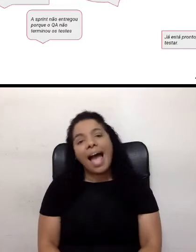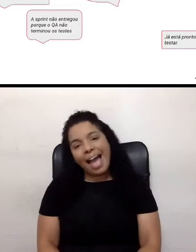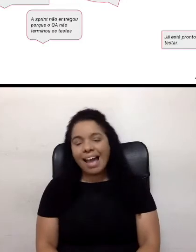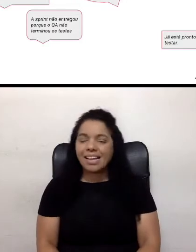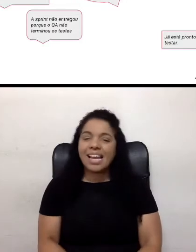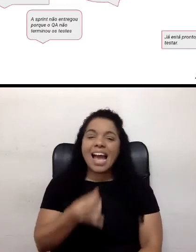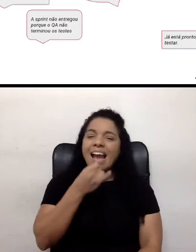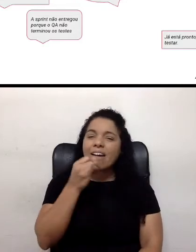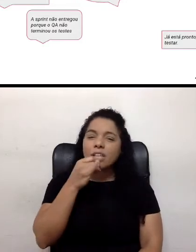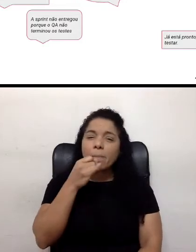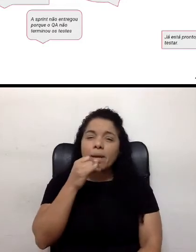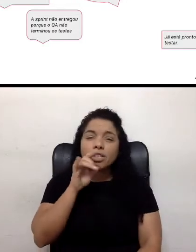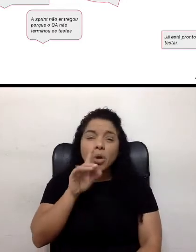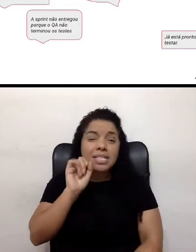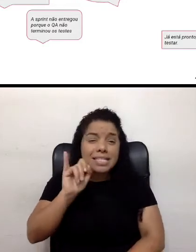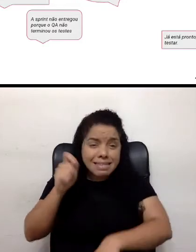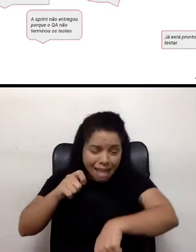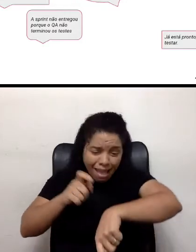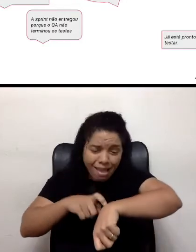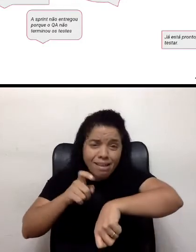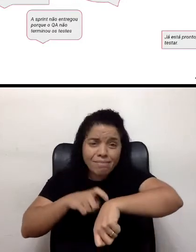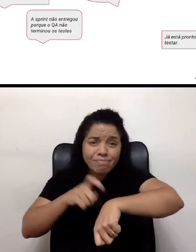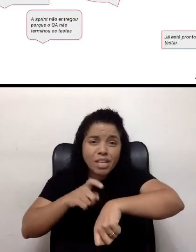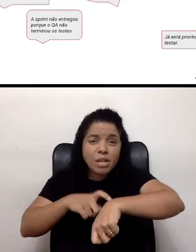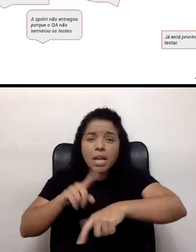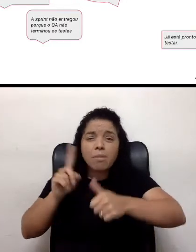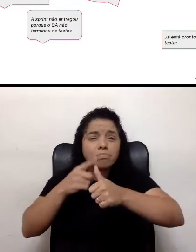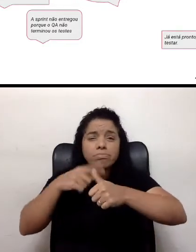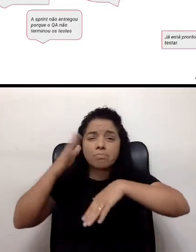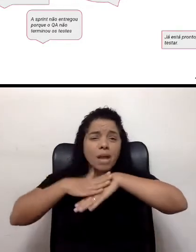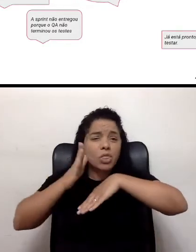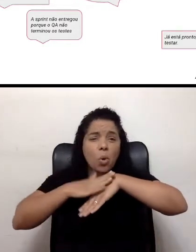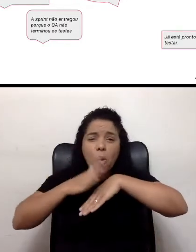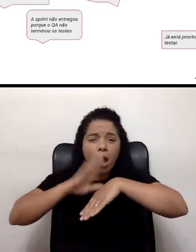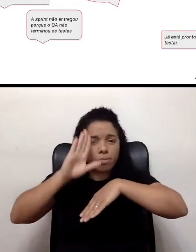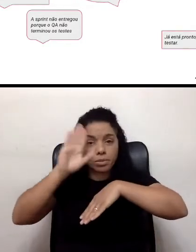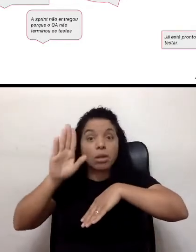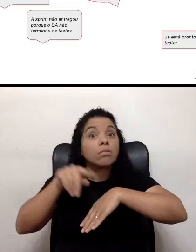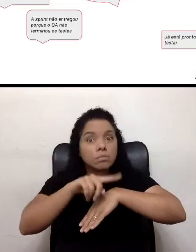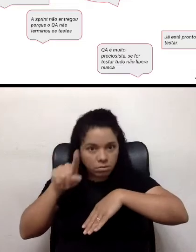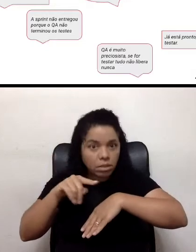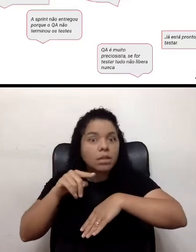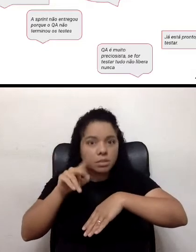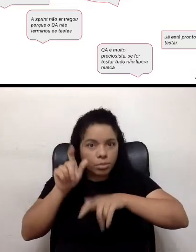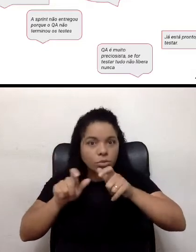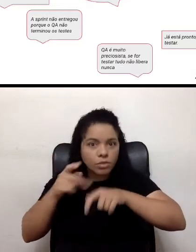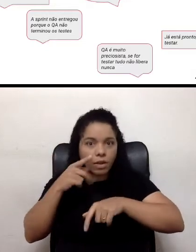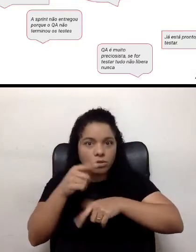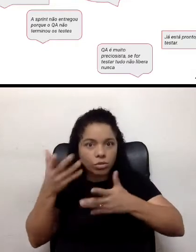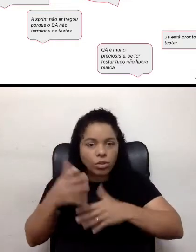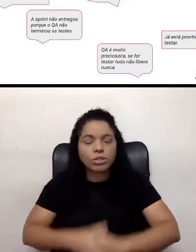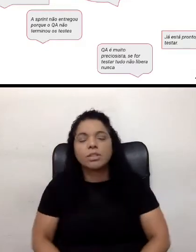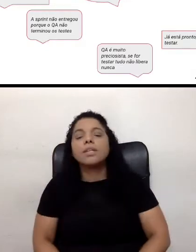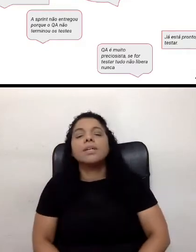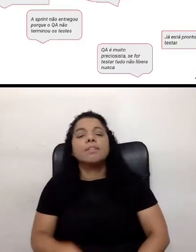Automatizar só se tiver tempo, porque o manual é prioritário, acredite se quiser. Ainda se escuta isso hoje.